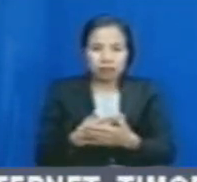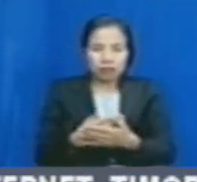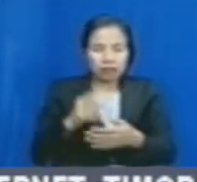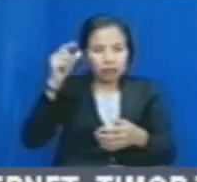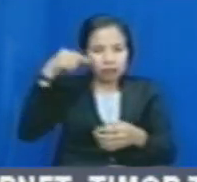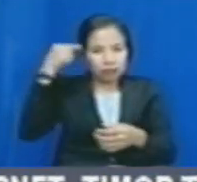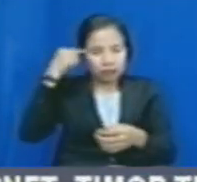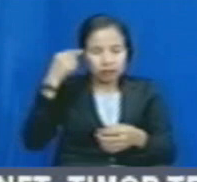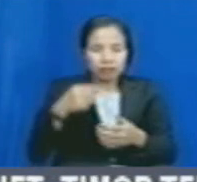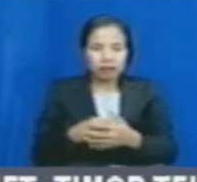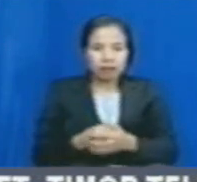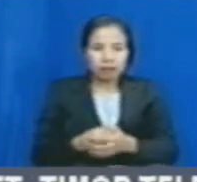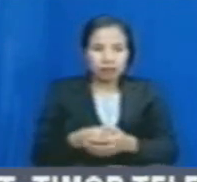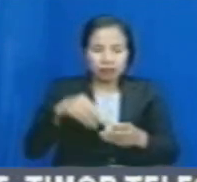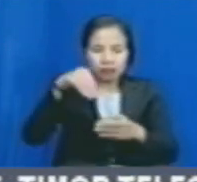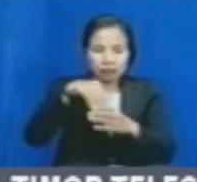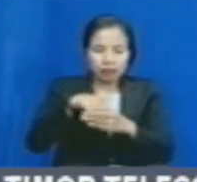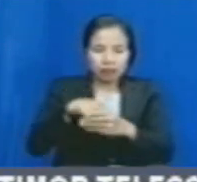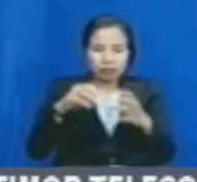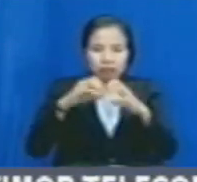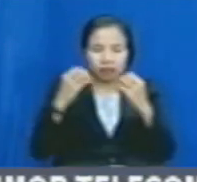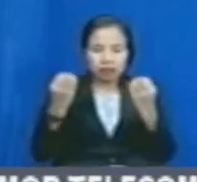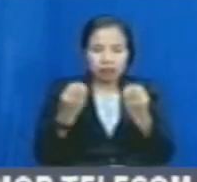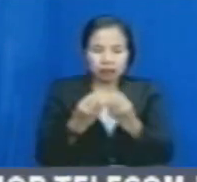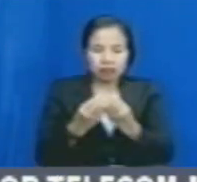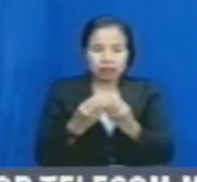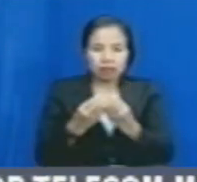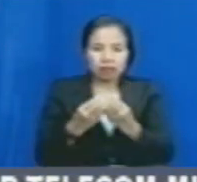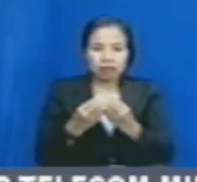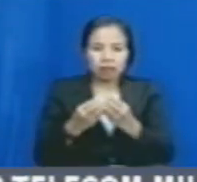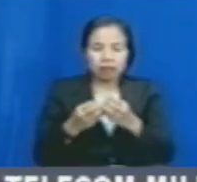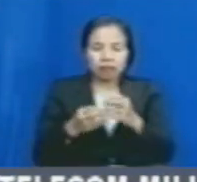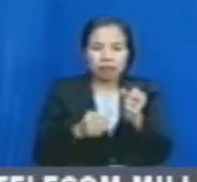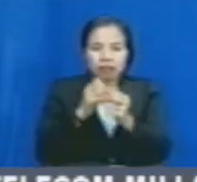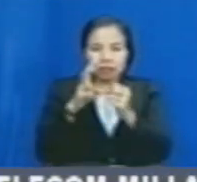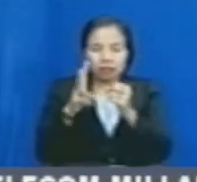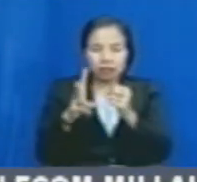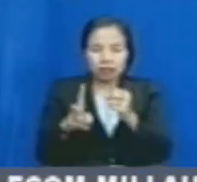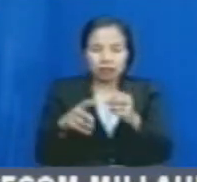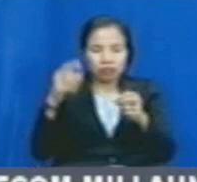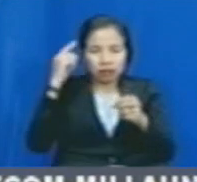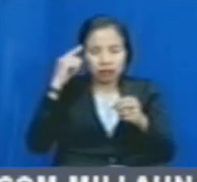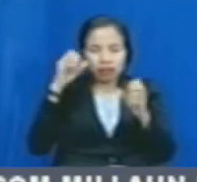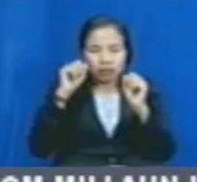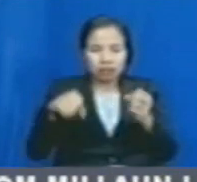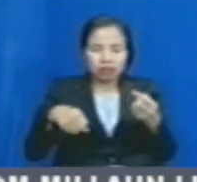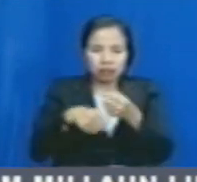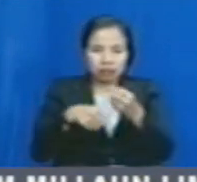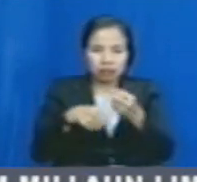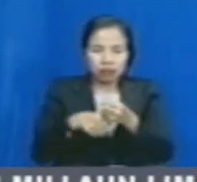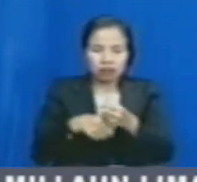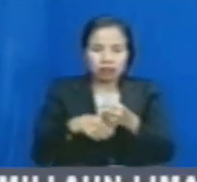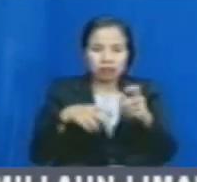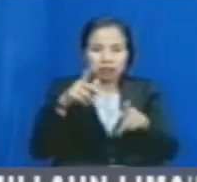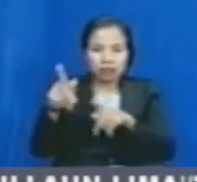governo integra gradualmente a organização artes marciais para a sociedade. A intenção atual é contribuir para a edificação da sociedade